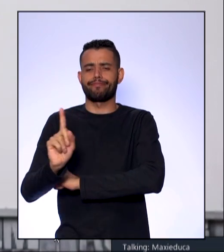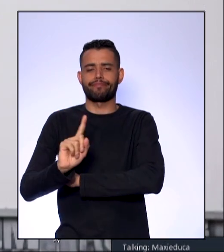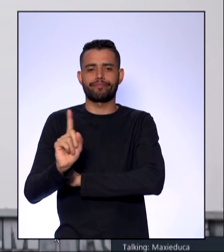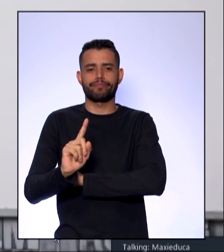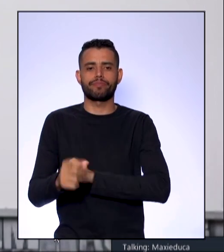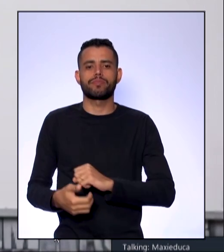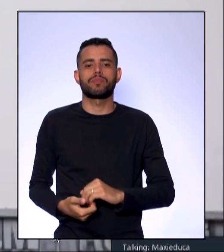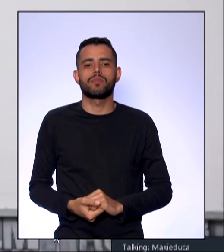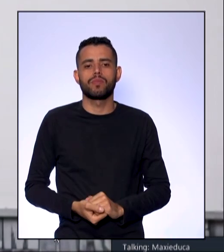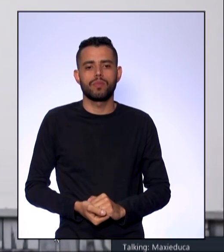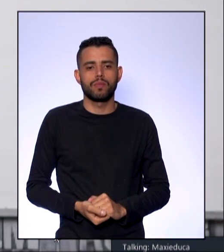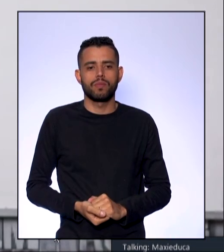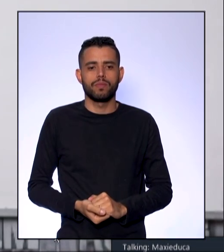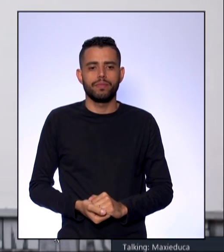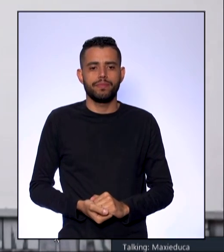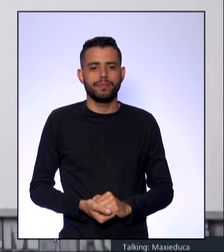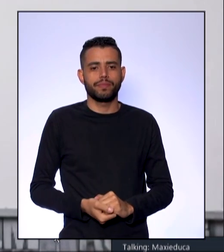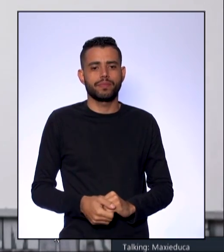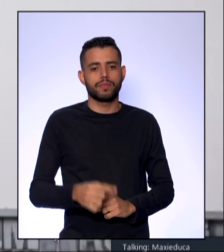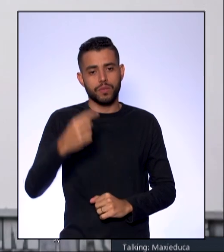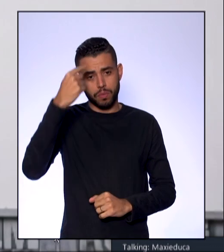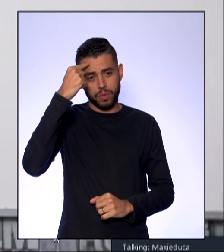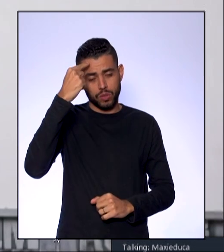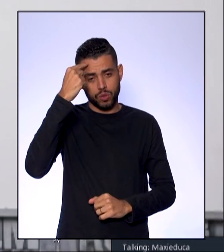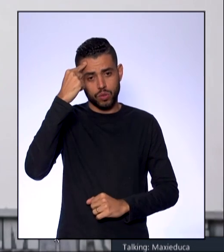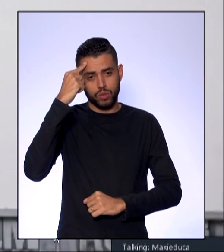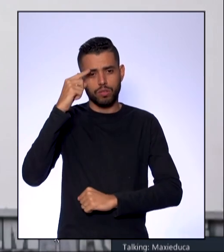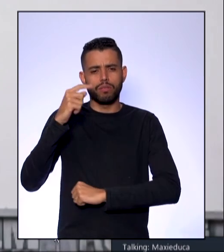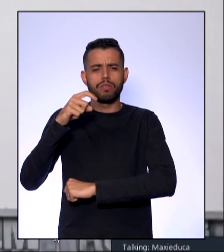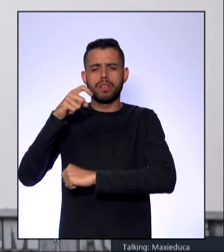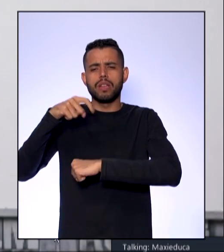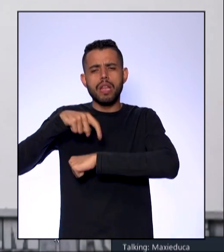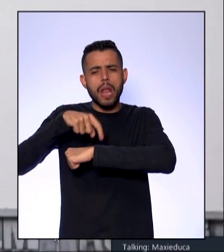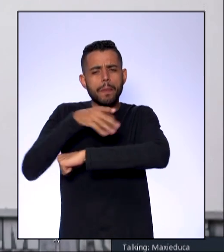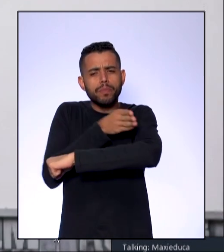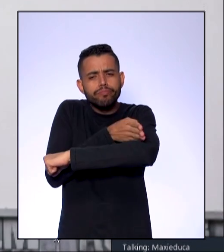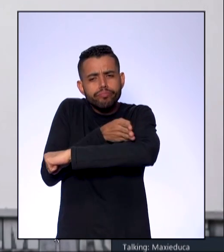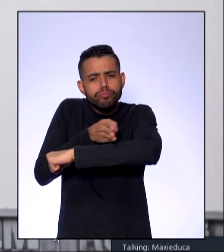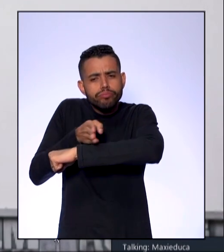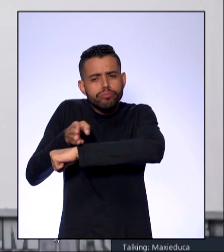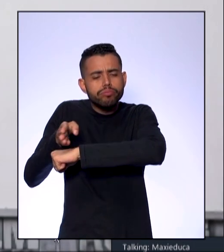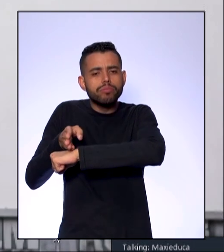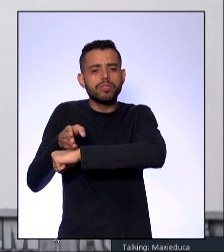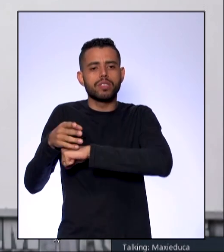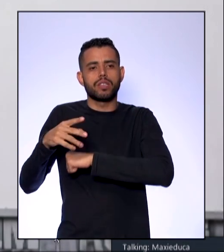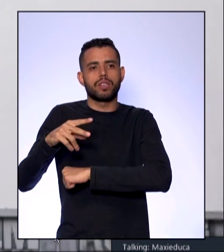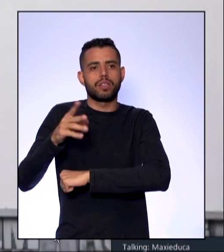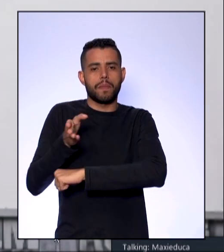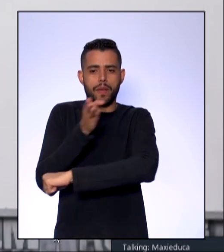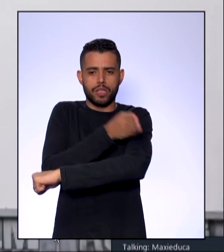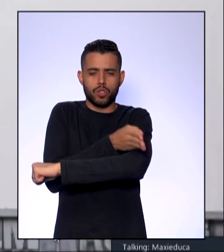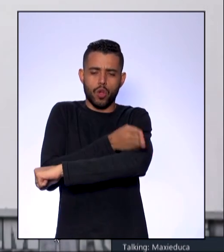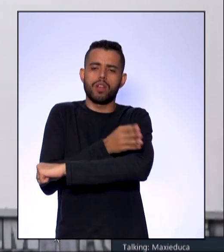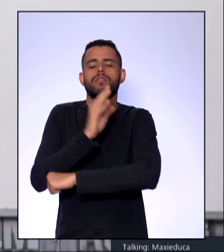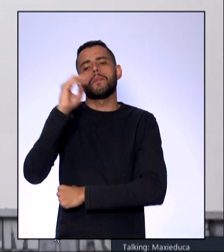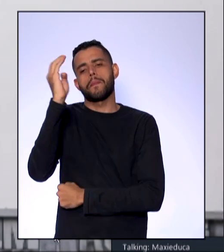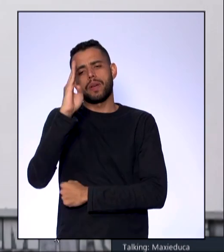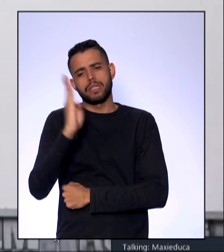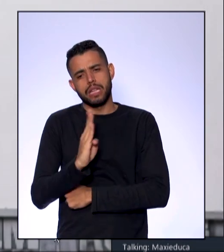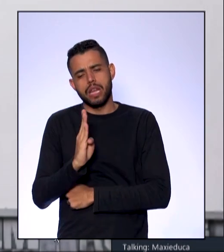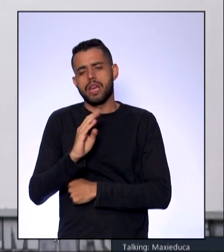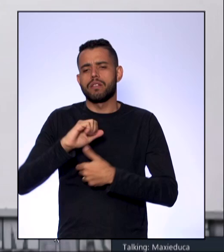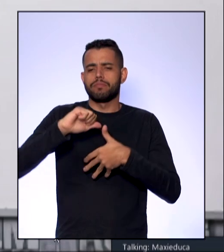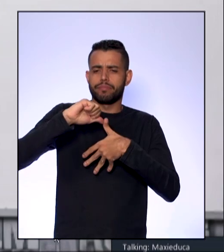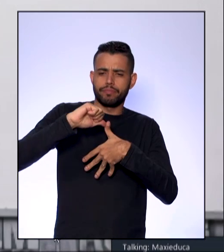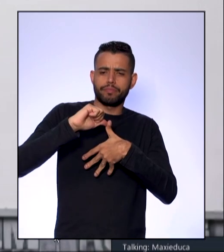Detalhe, quando eu penso em cronologia na pré-história, sendo ela brasileira,